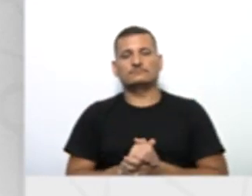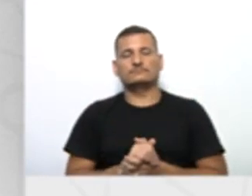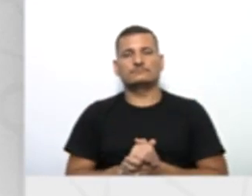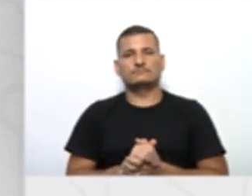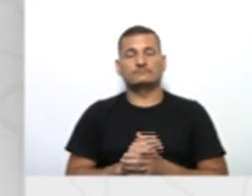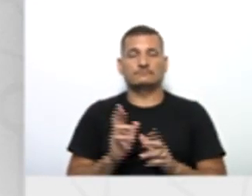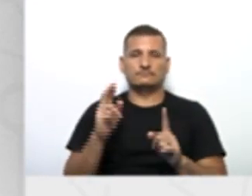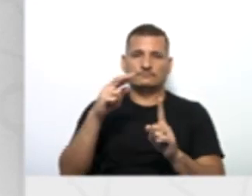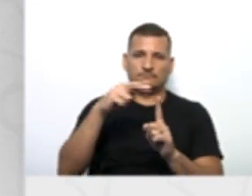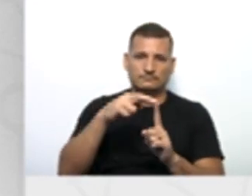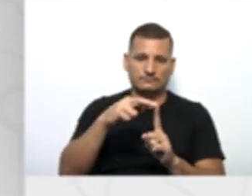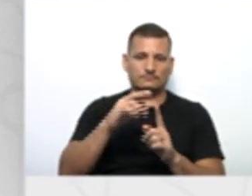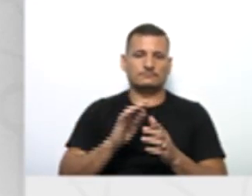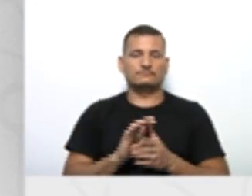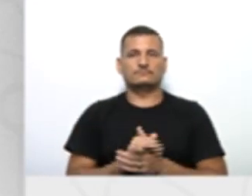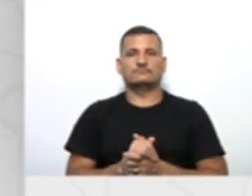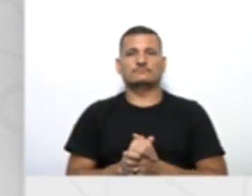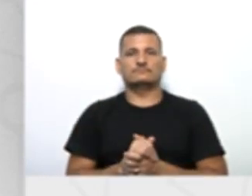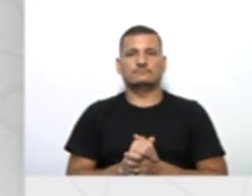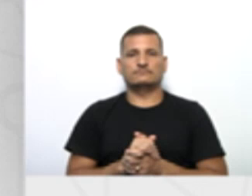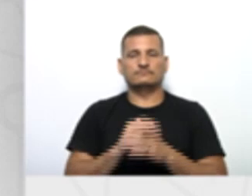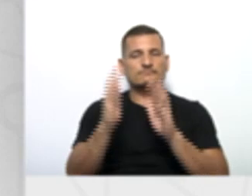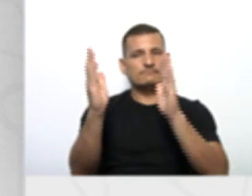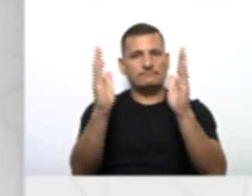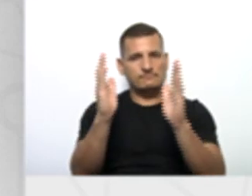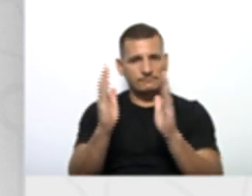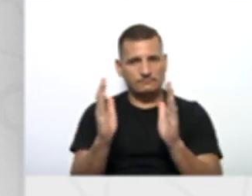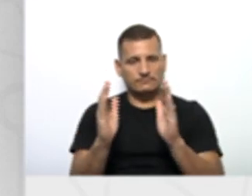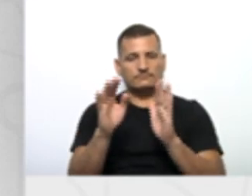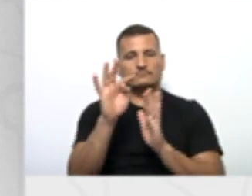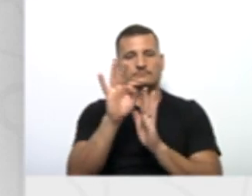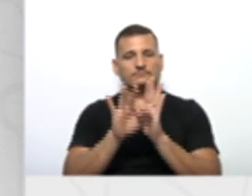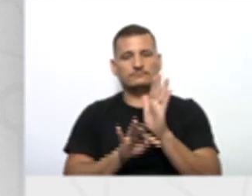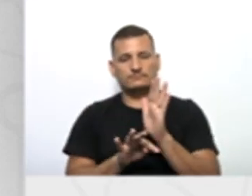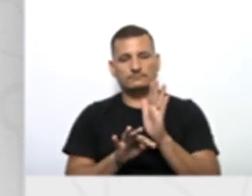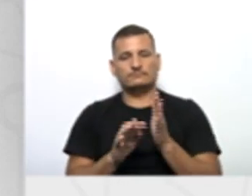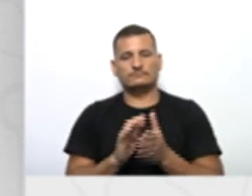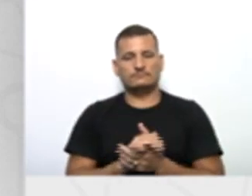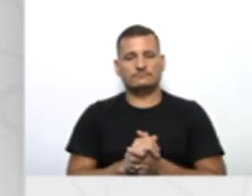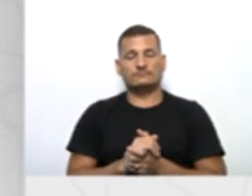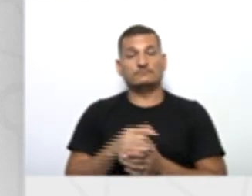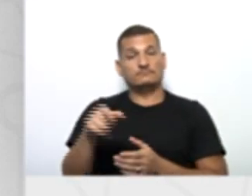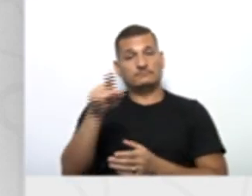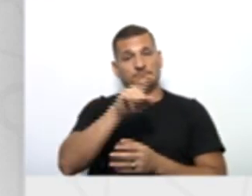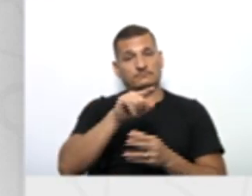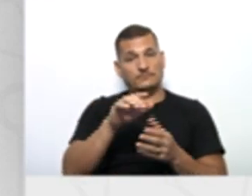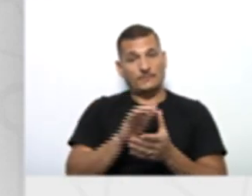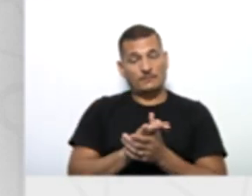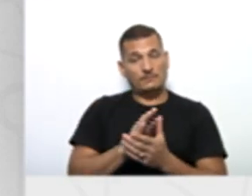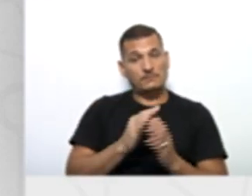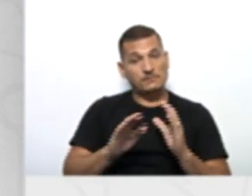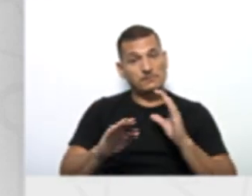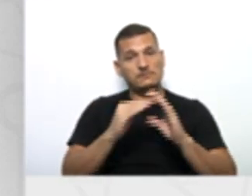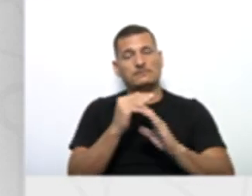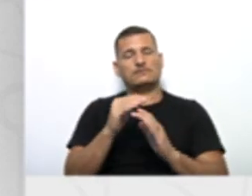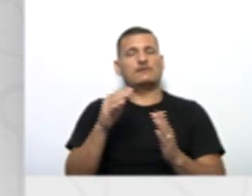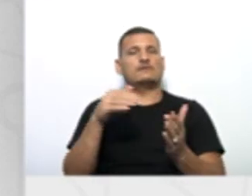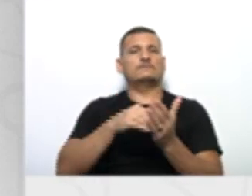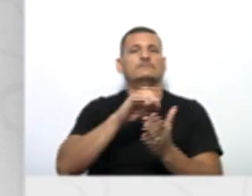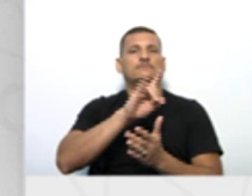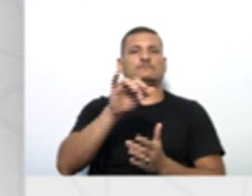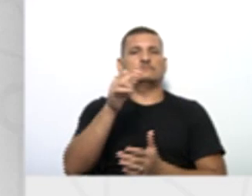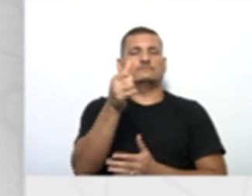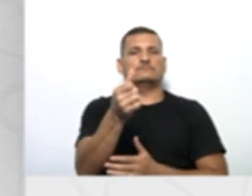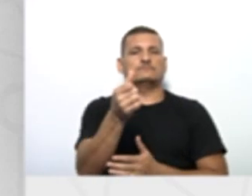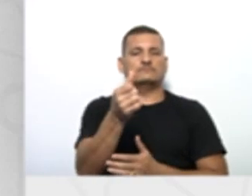de referência, as normas de formatação de texto. Vocês devem entregar até o dia 6/3.